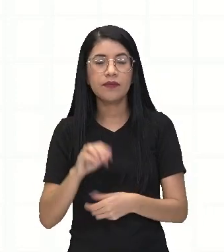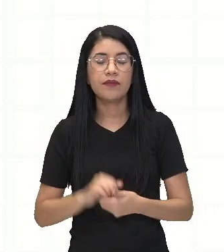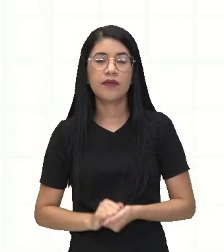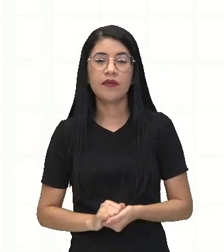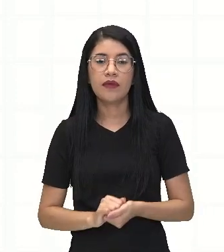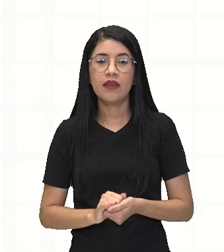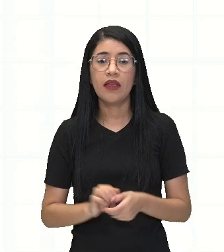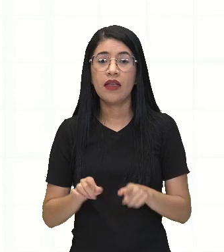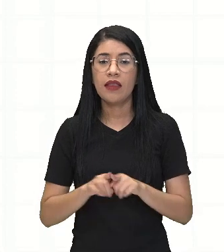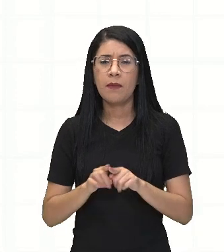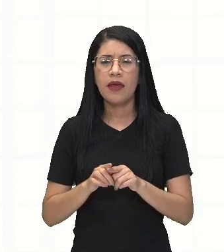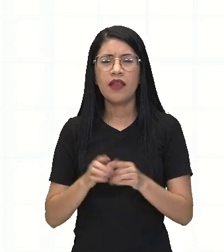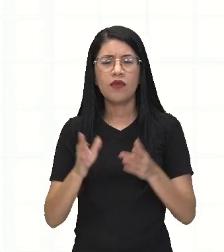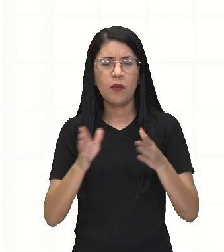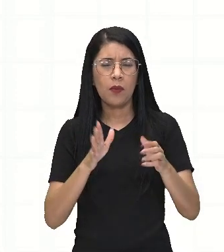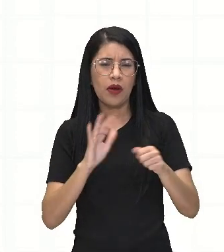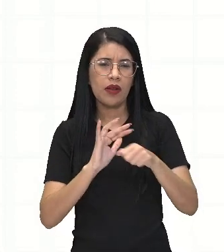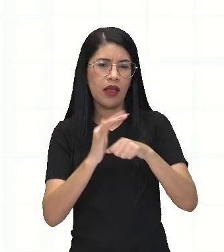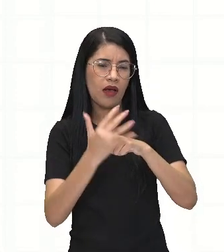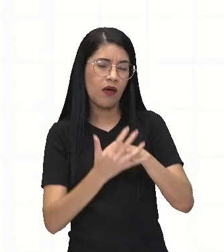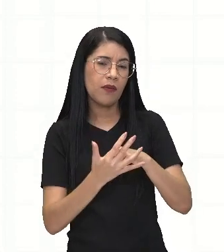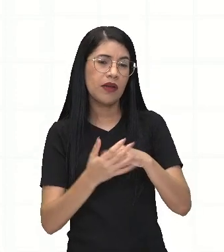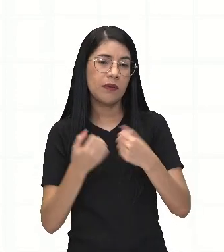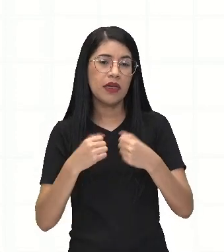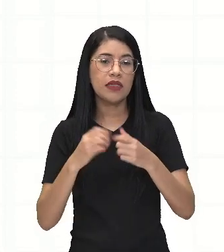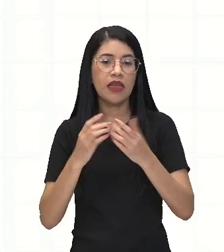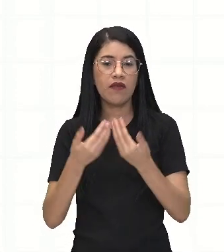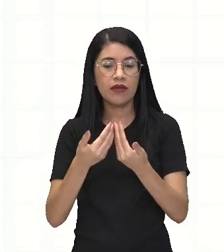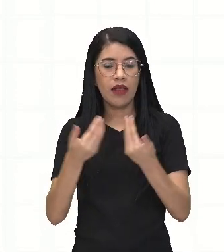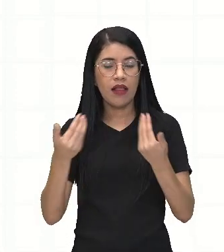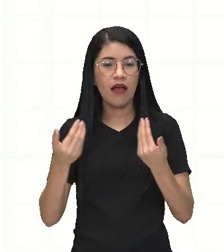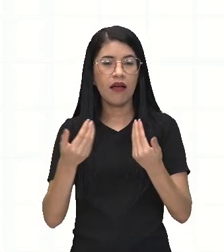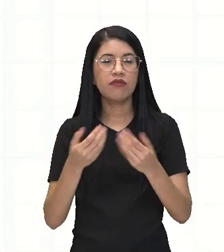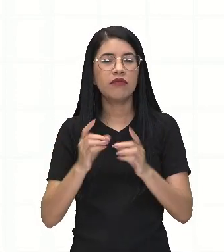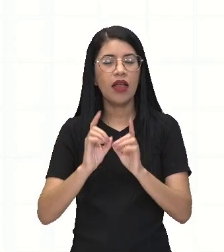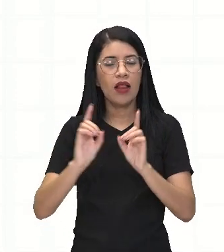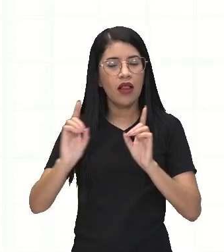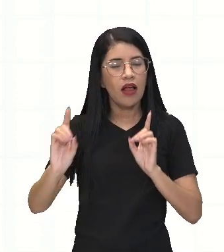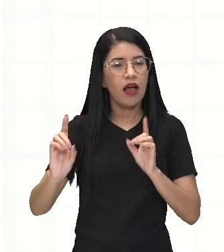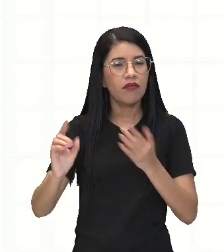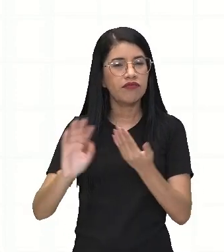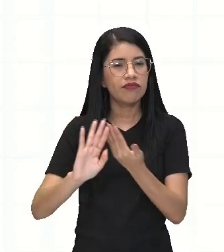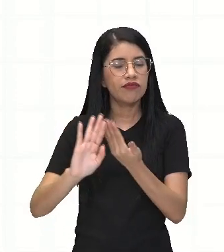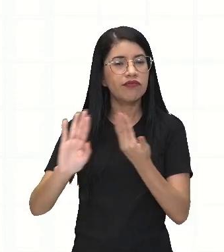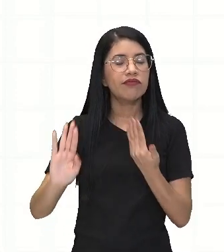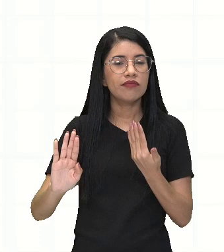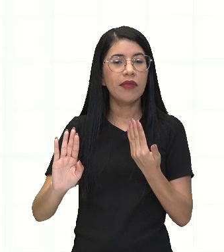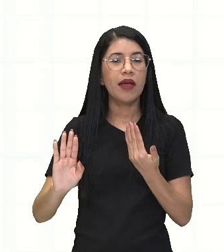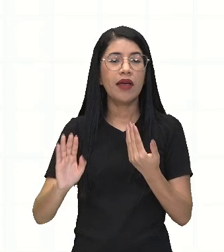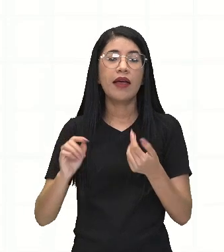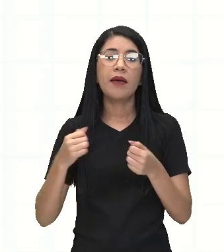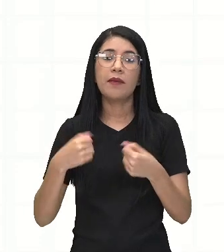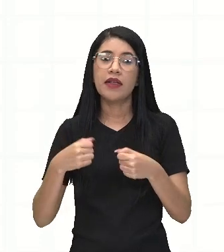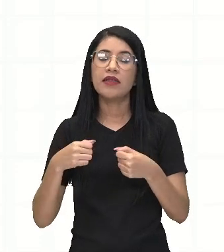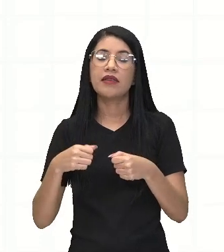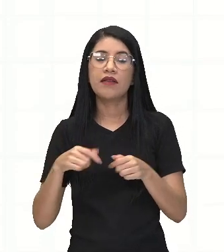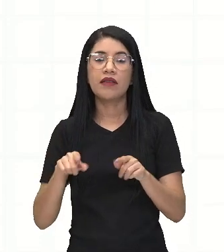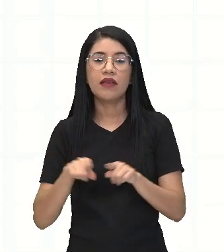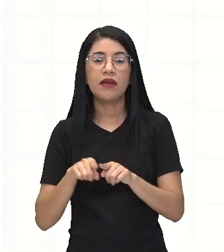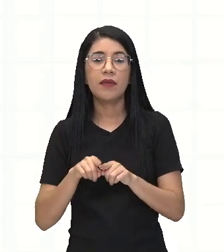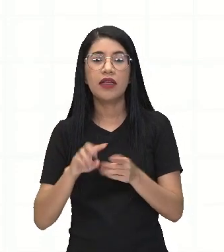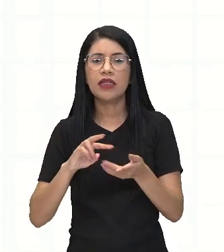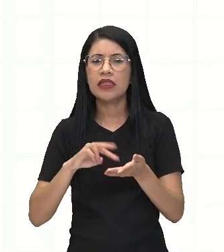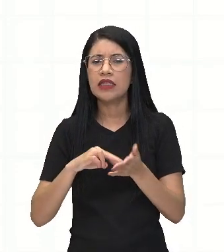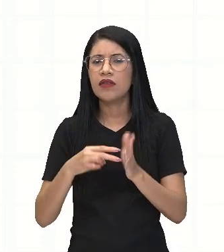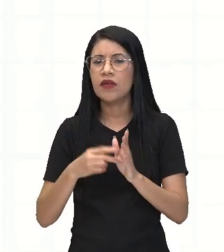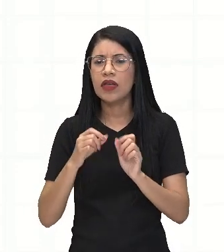da pandemia, nós tínhamos que ficar 1,5 metro de distância, então significava que não era para ficar